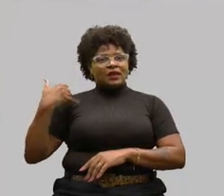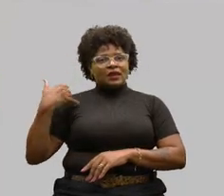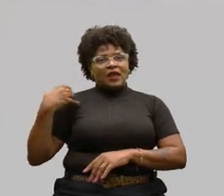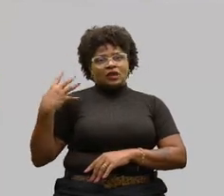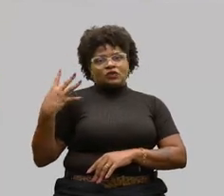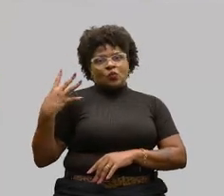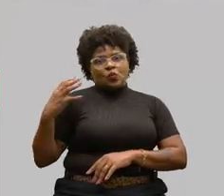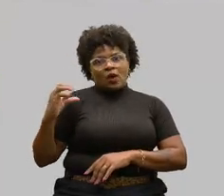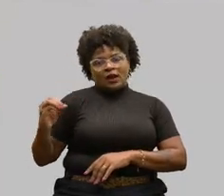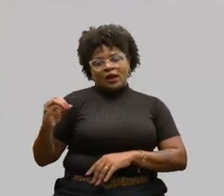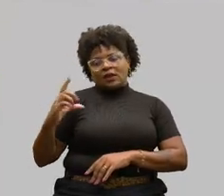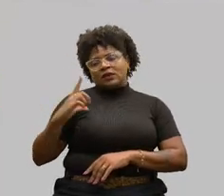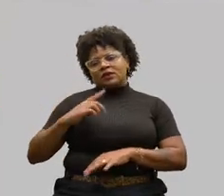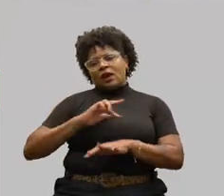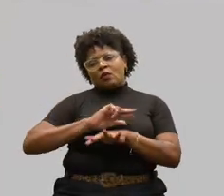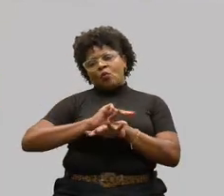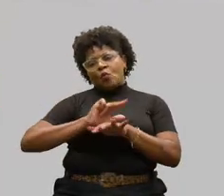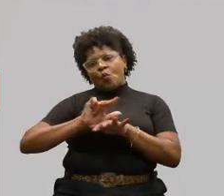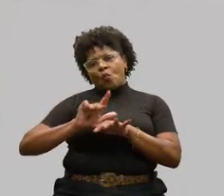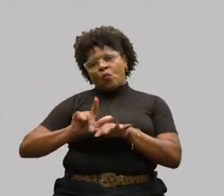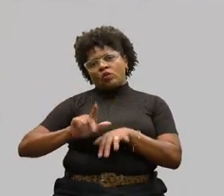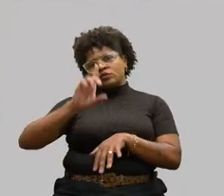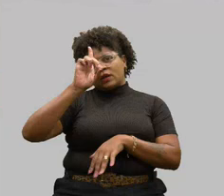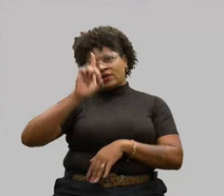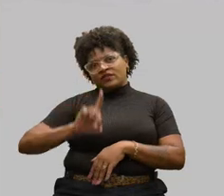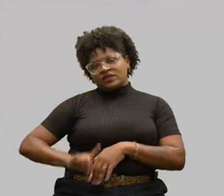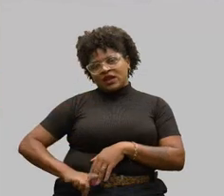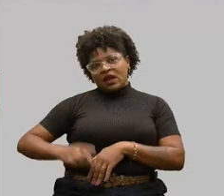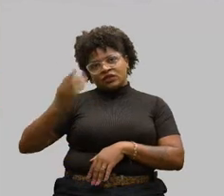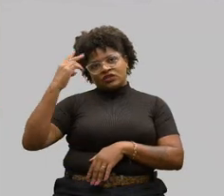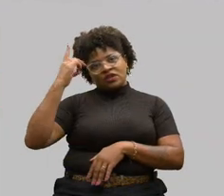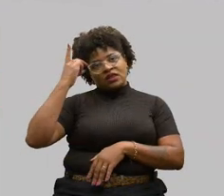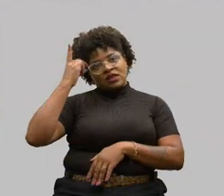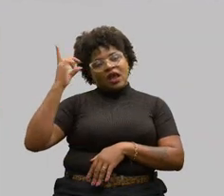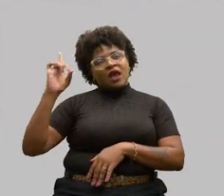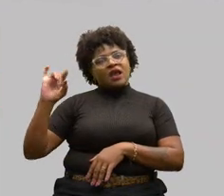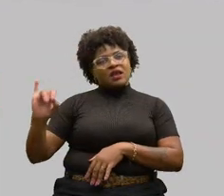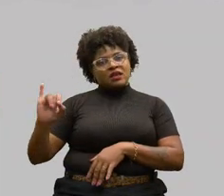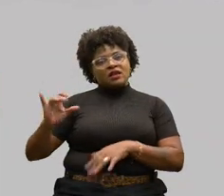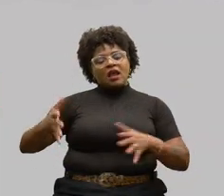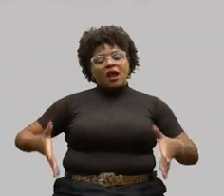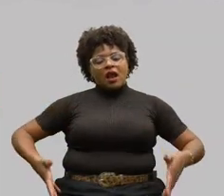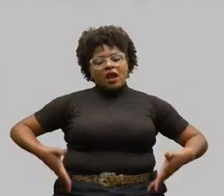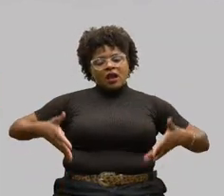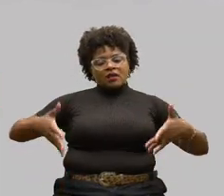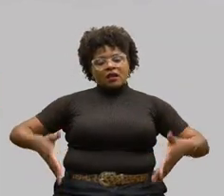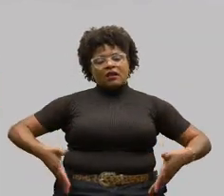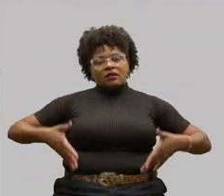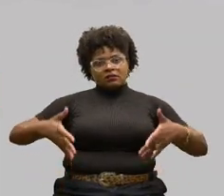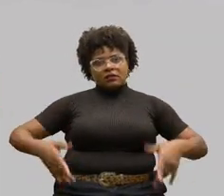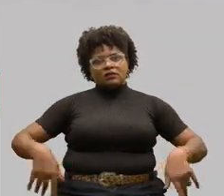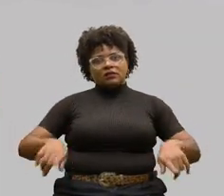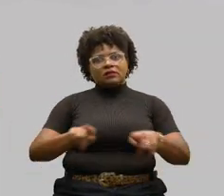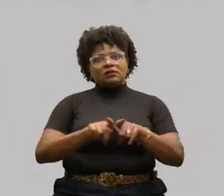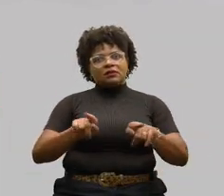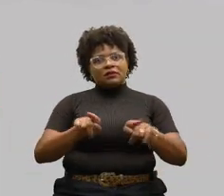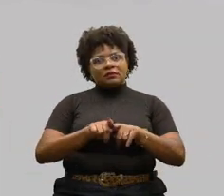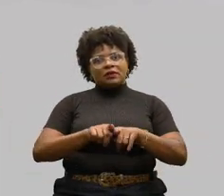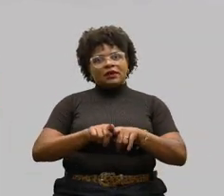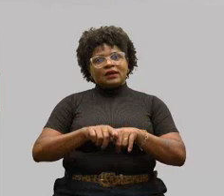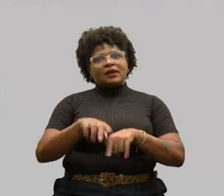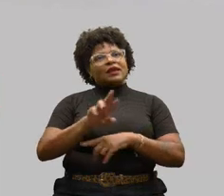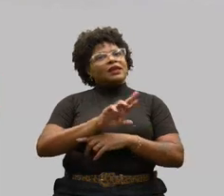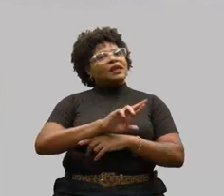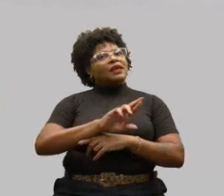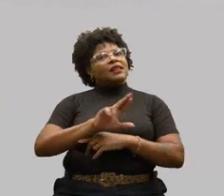deficiência múltipla intelectual e física é cadeirante e ele não vai para o mundo do trabalho